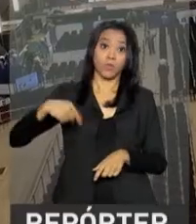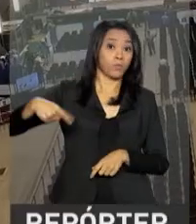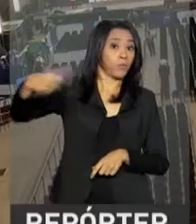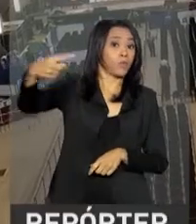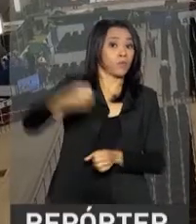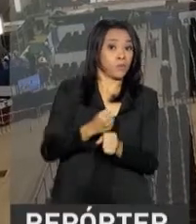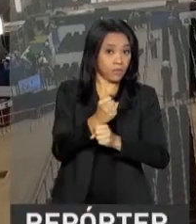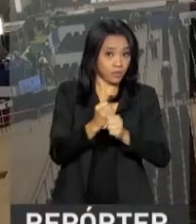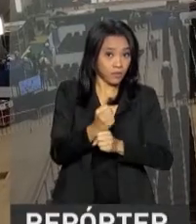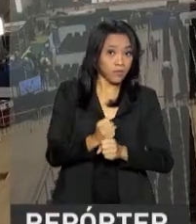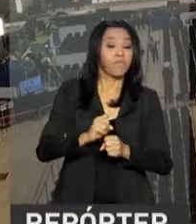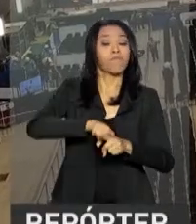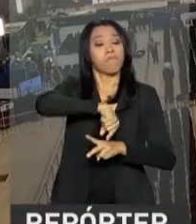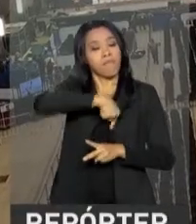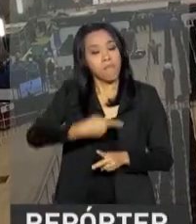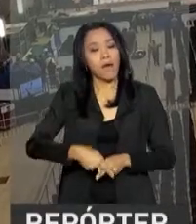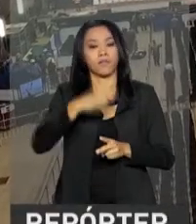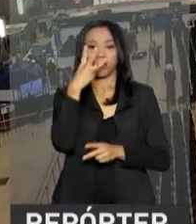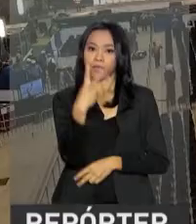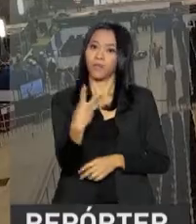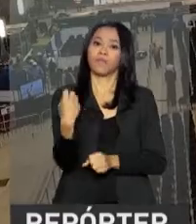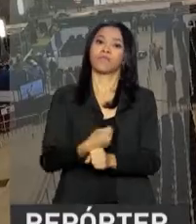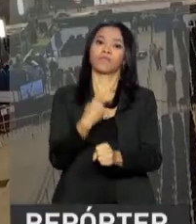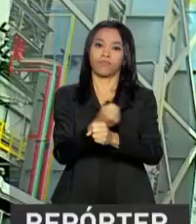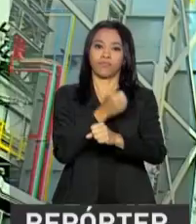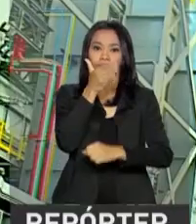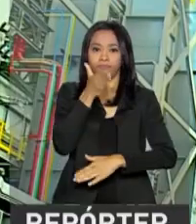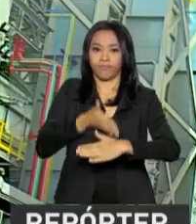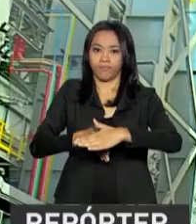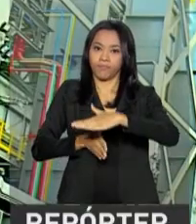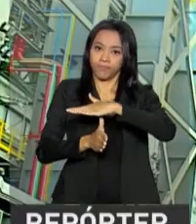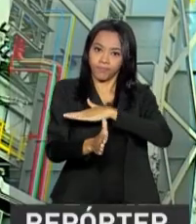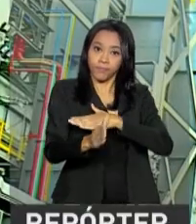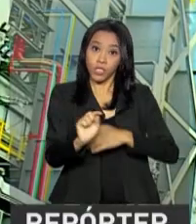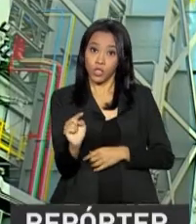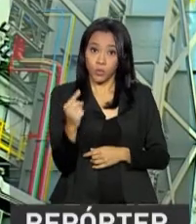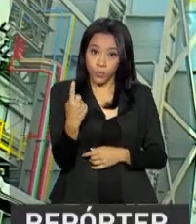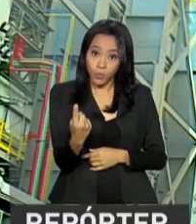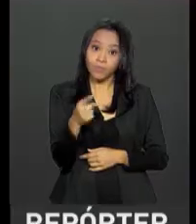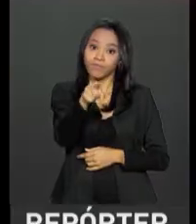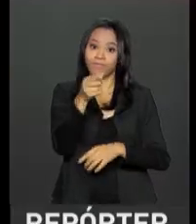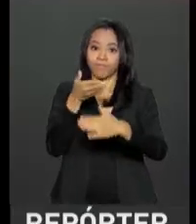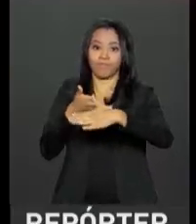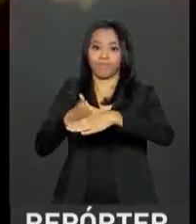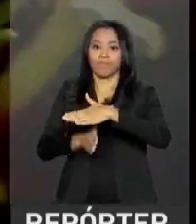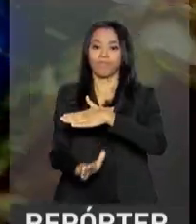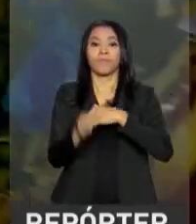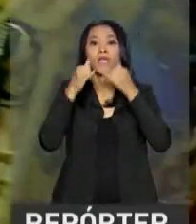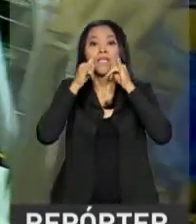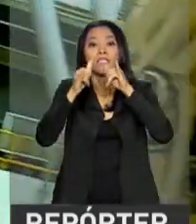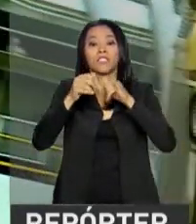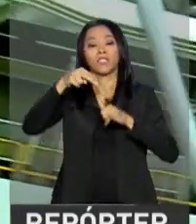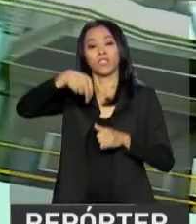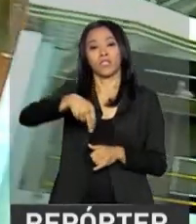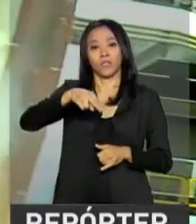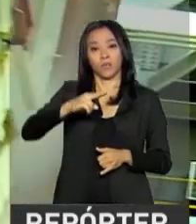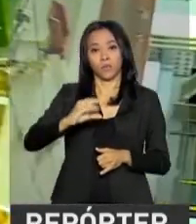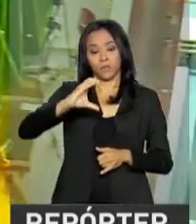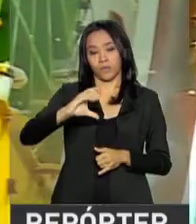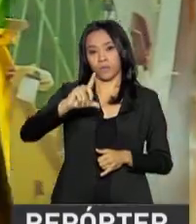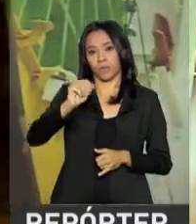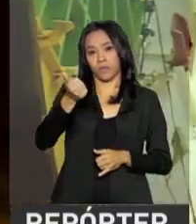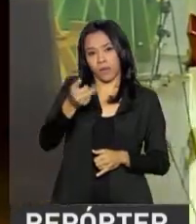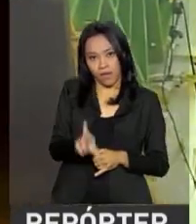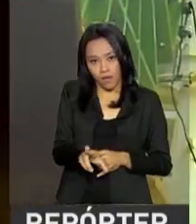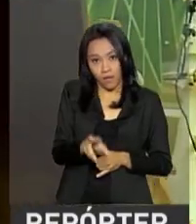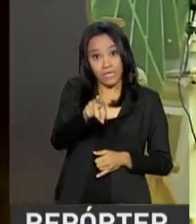serão construídos mais 3 submarinos convencionais e um movido à energia nuclear. O primeiro desse tipo e com